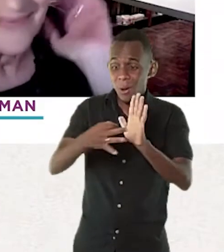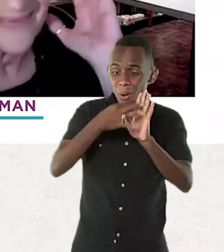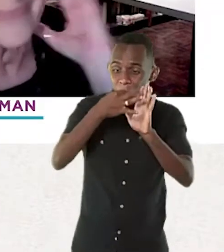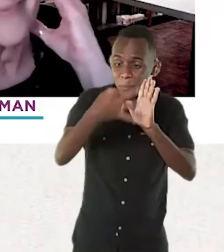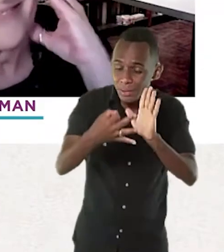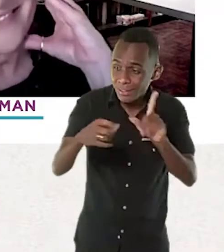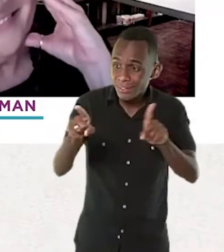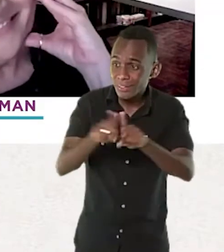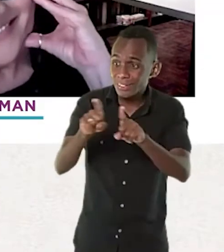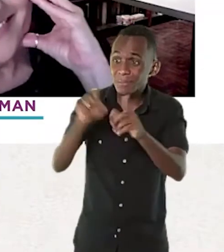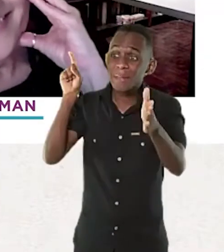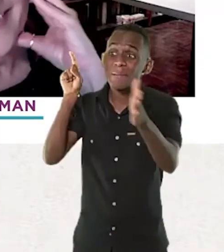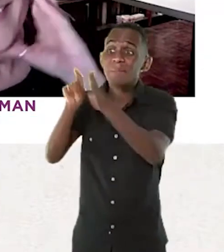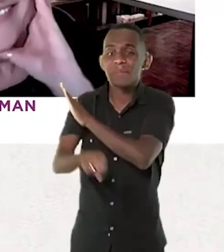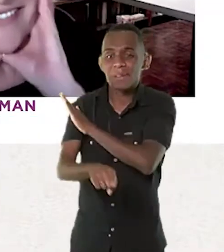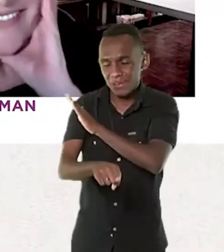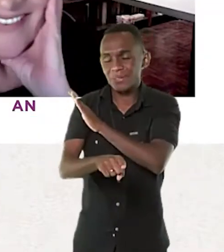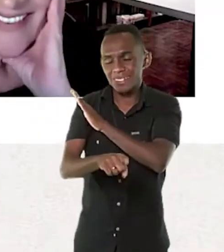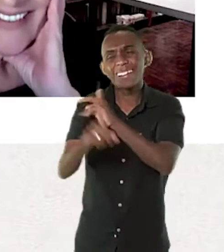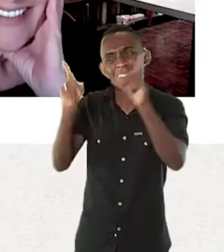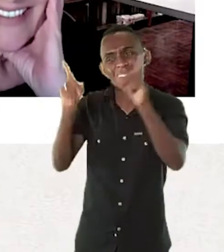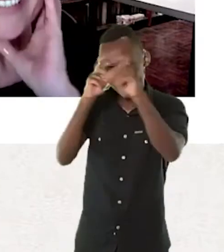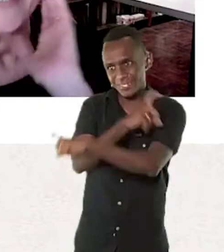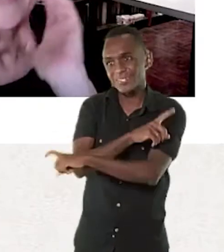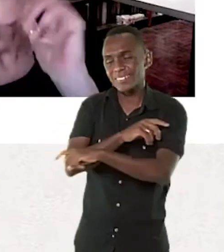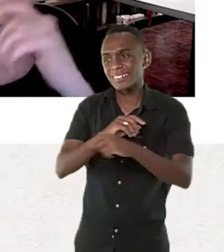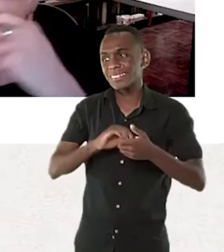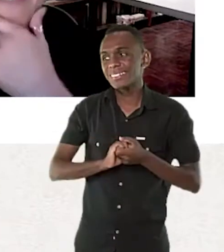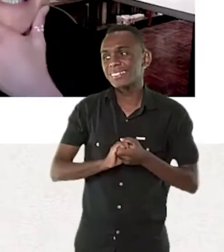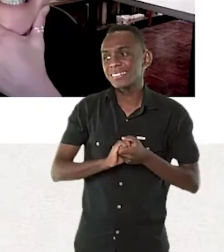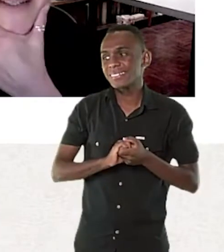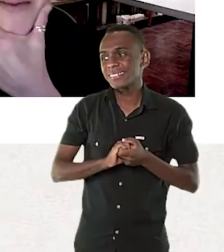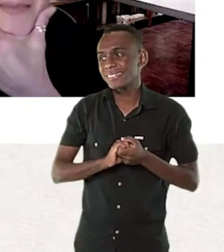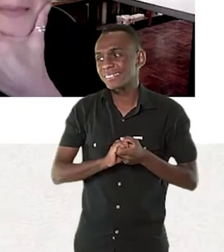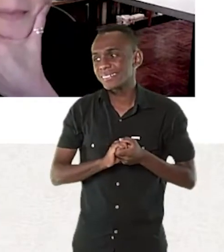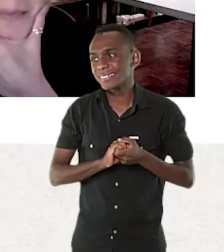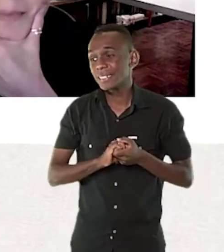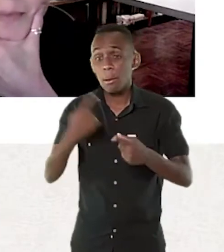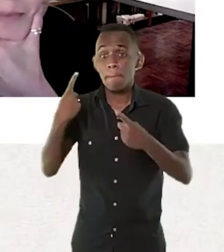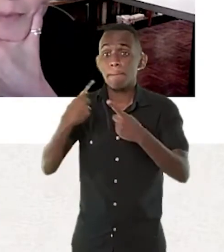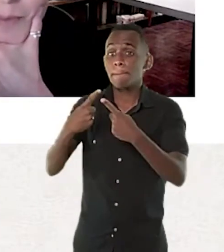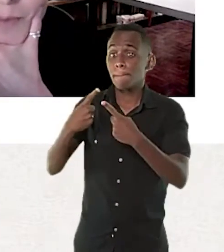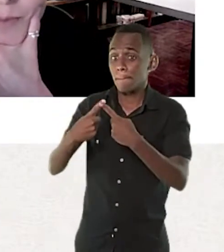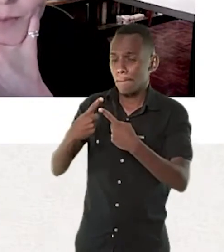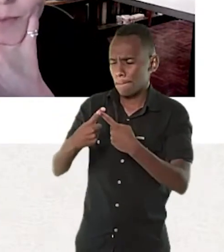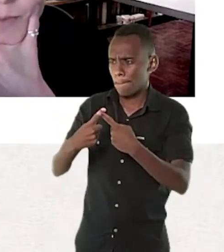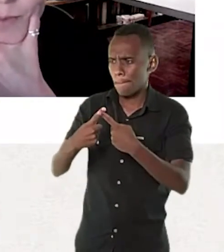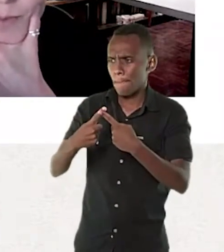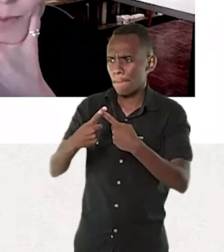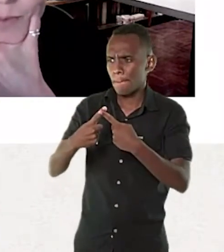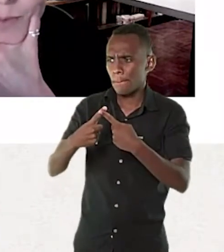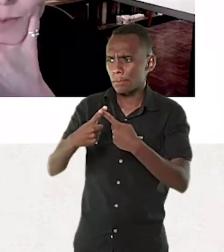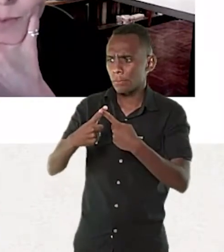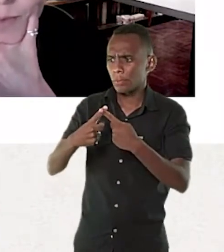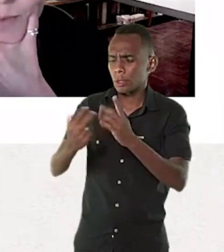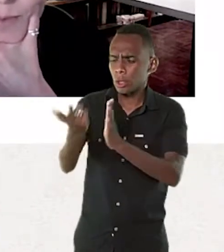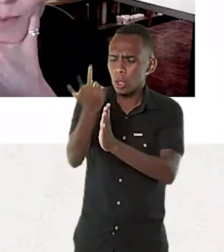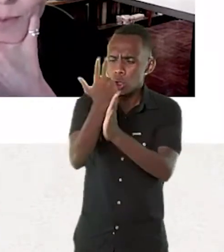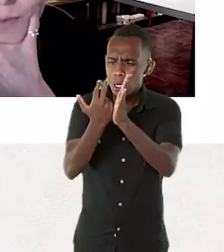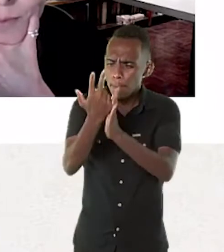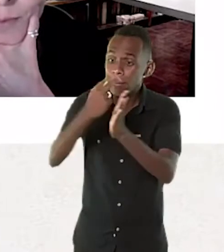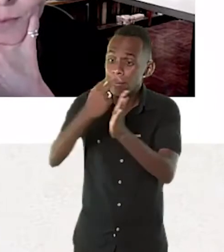que dá opinião e depois pergunta. Fazer só a pergunta. Por que toda imagem é